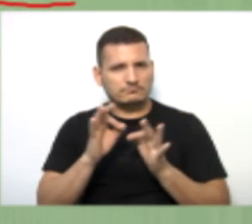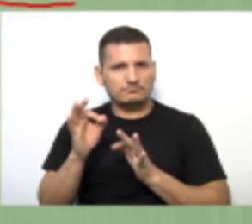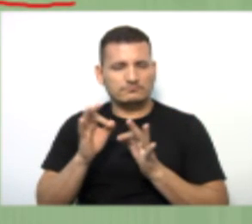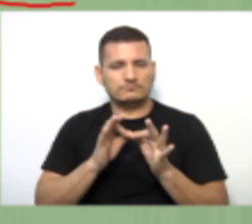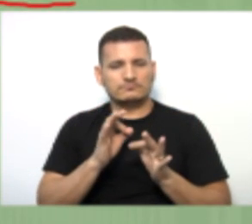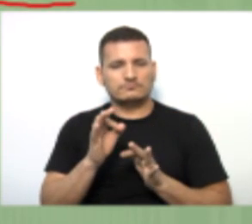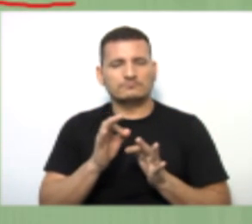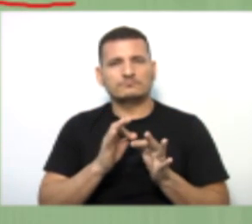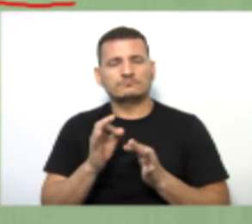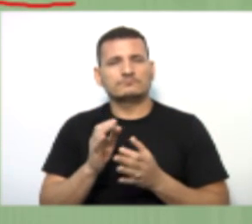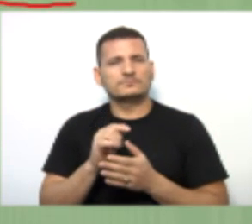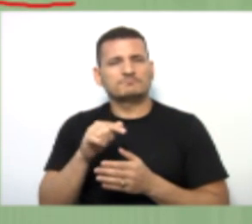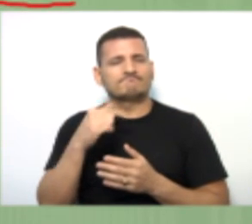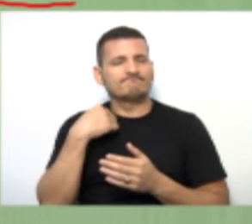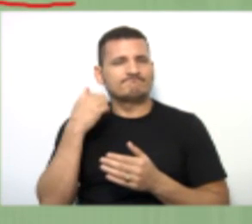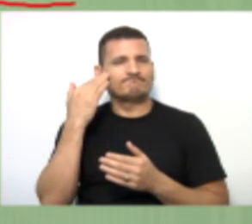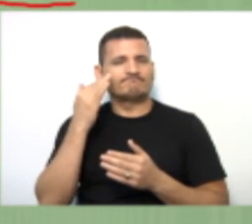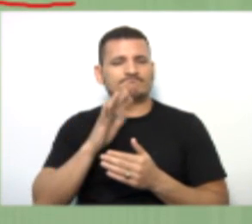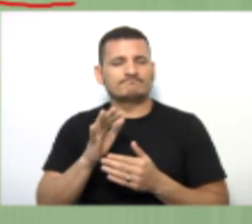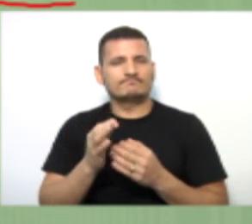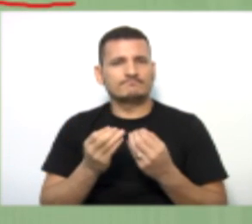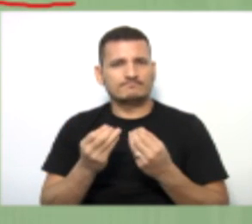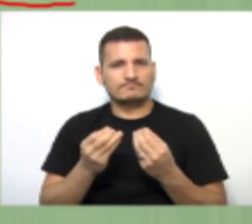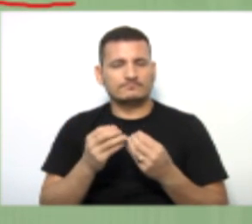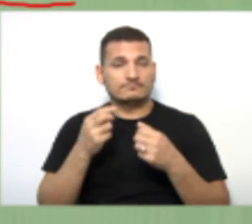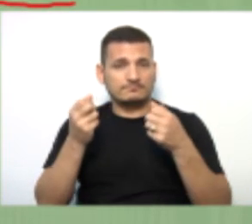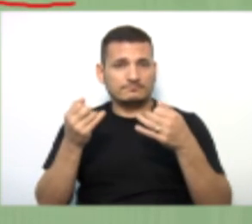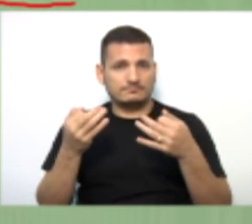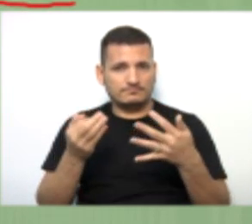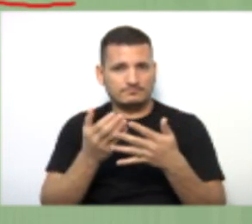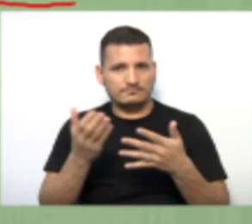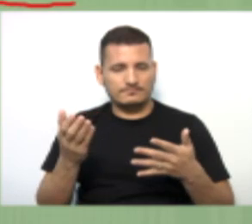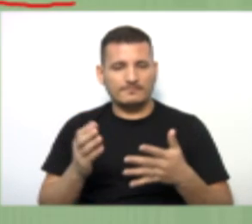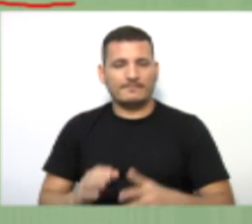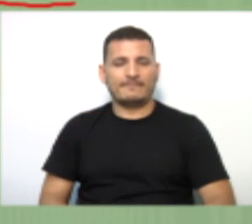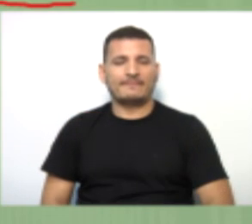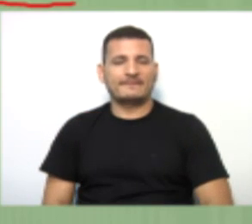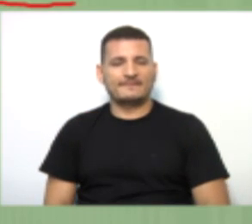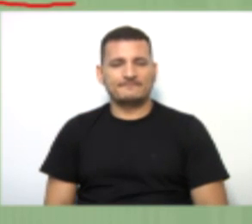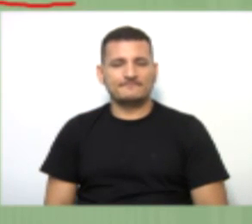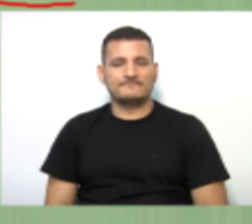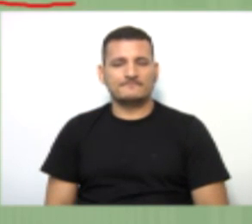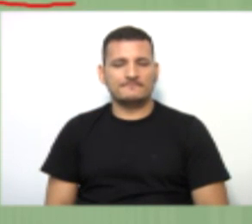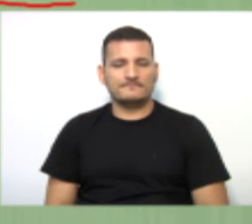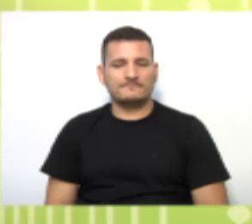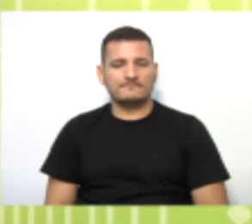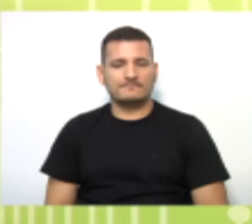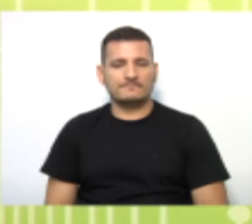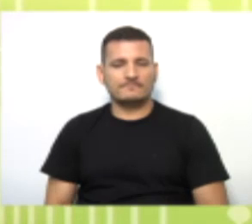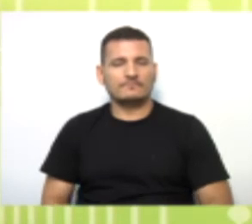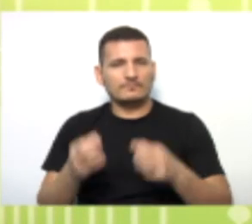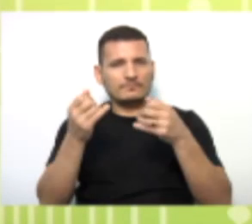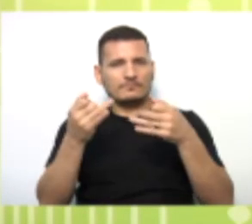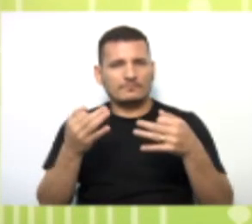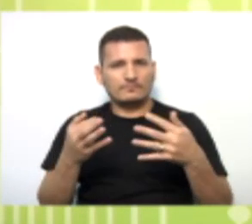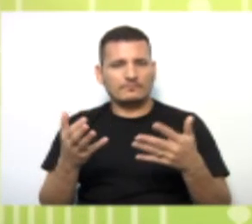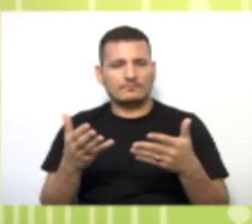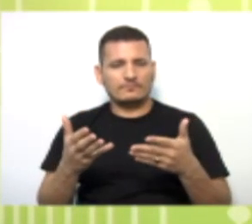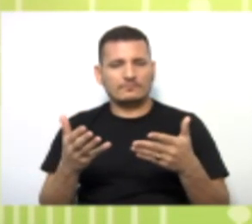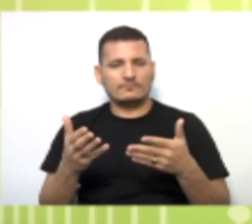Poxa, professor, me perdi todinho aqui nessa parte aqui agora. Mas vou explicar para vocês o seguinte. Vamos lá. A gente vai ver no próximo slide, mas vou explicar para vocês aqui de forma